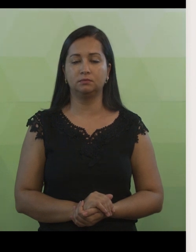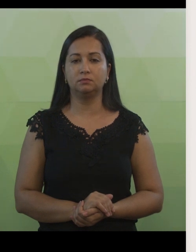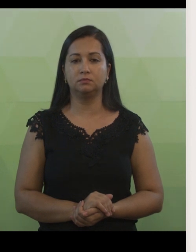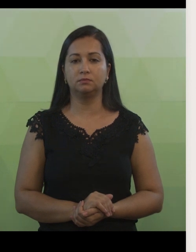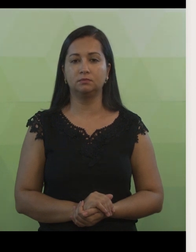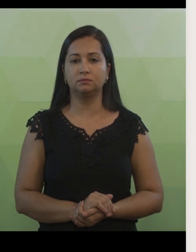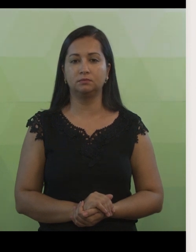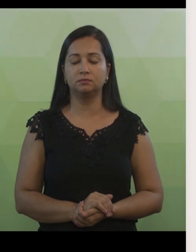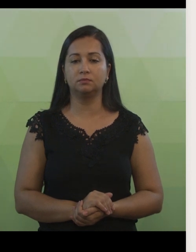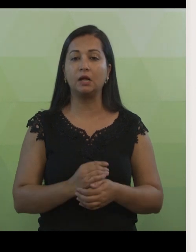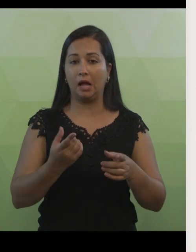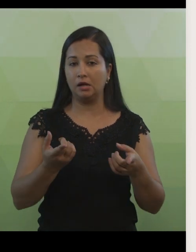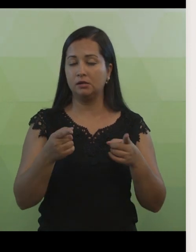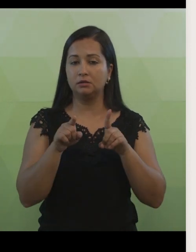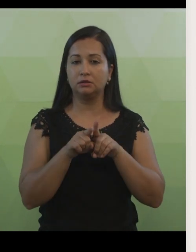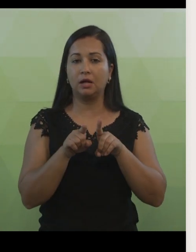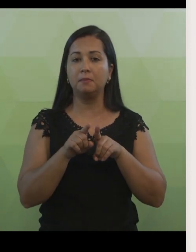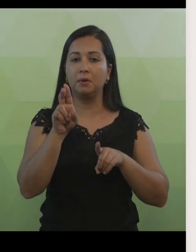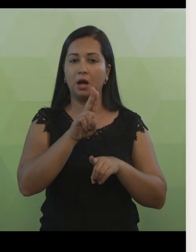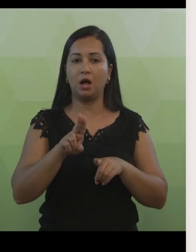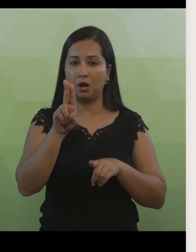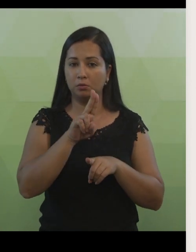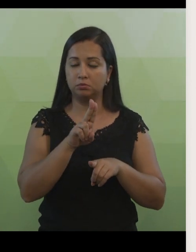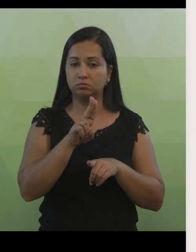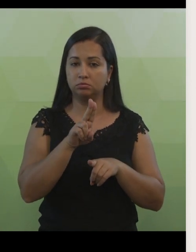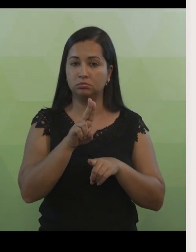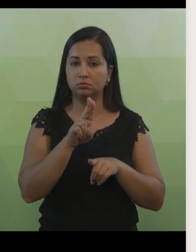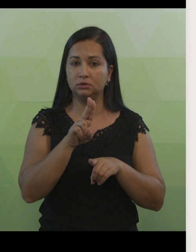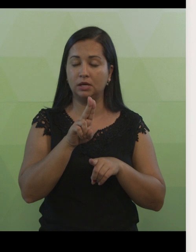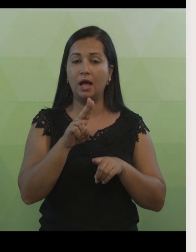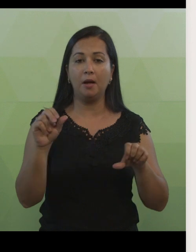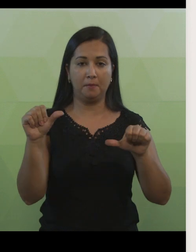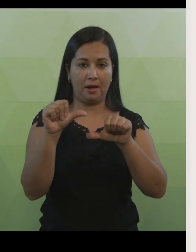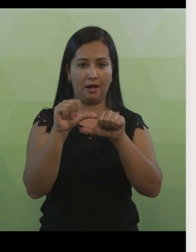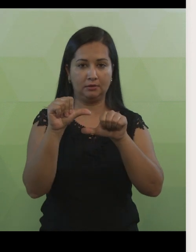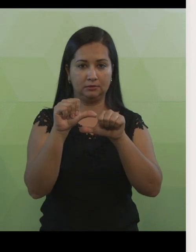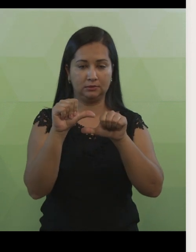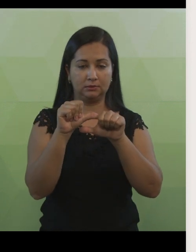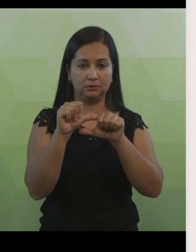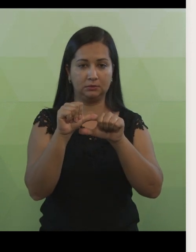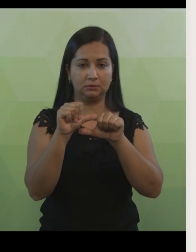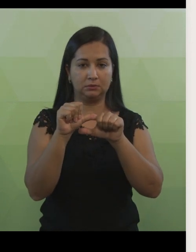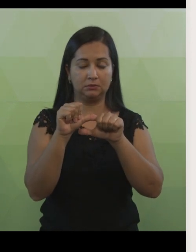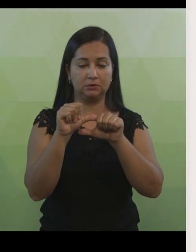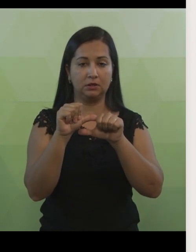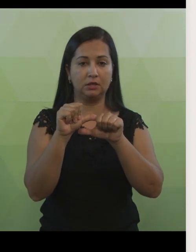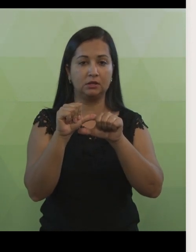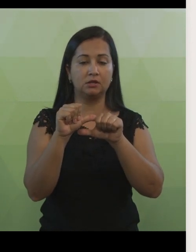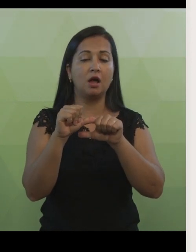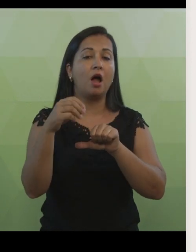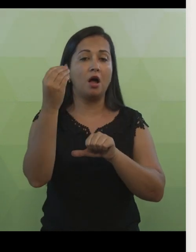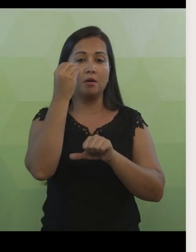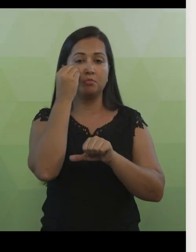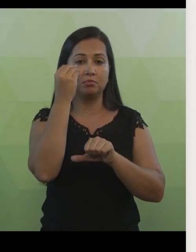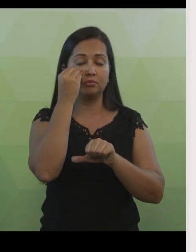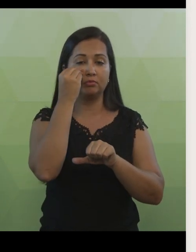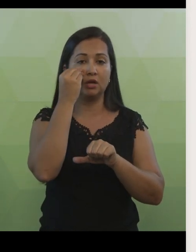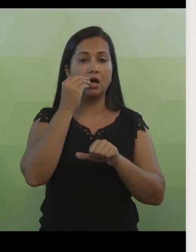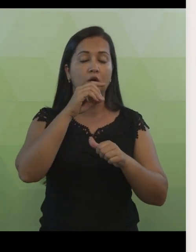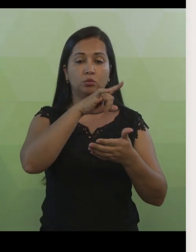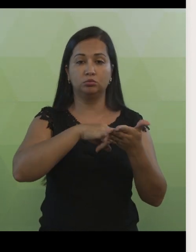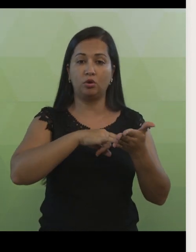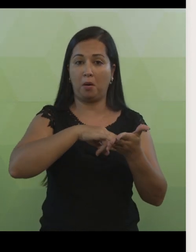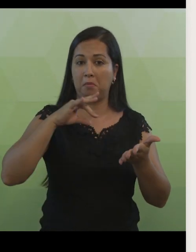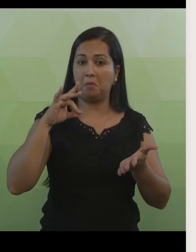assinatura, a criptografia assimétrica, a gente, para garantir a autenticidade e a autoria de um documento, é